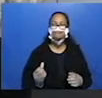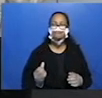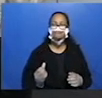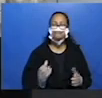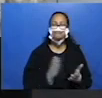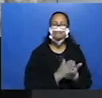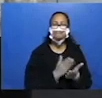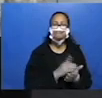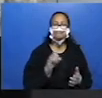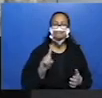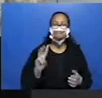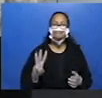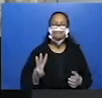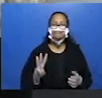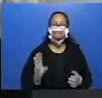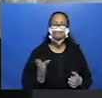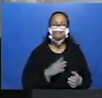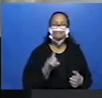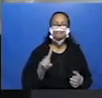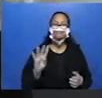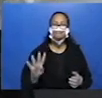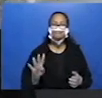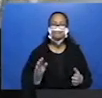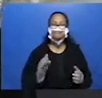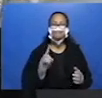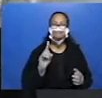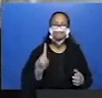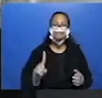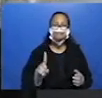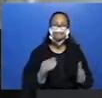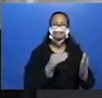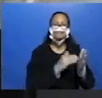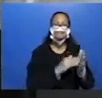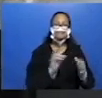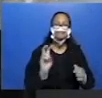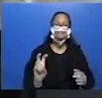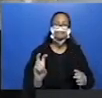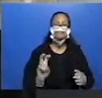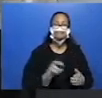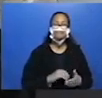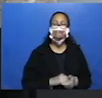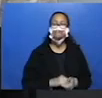6 e na página 13 e 14, de 1 até 5, tá bom?